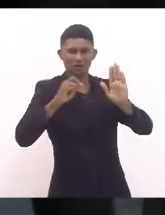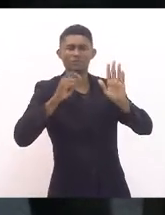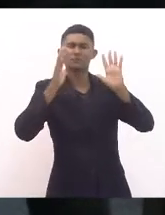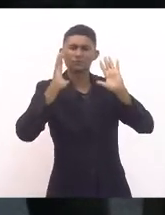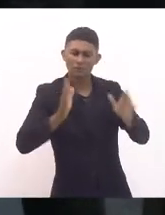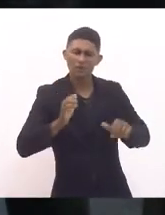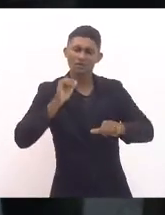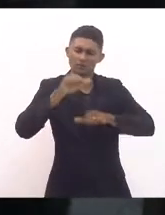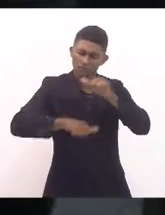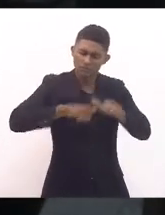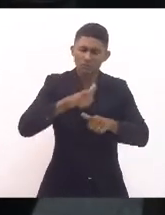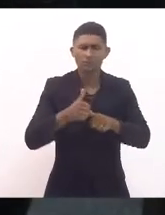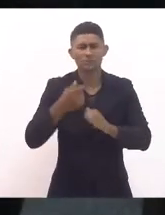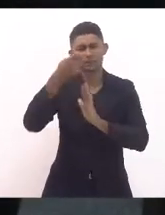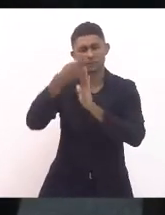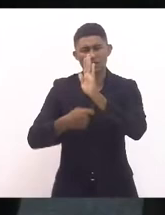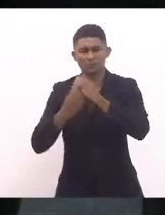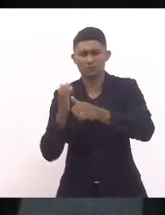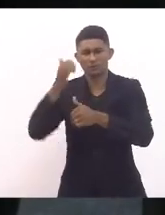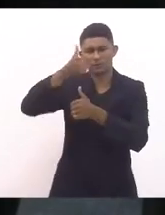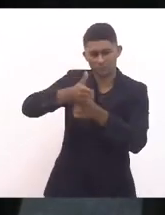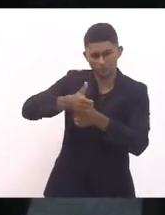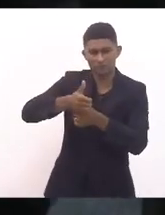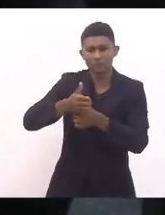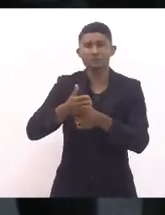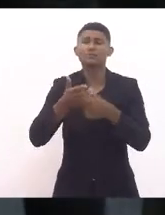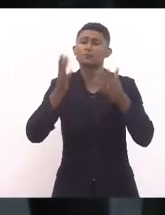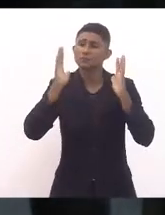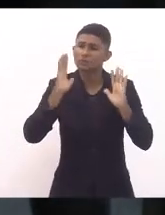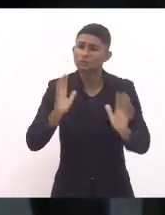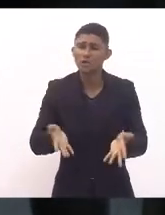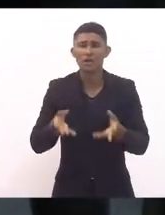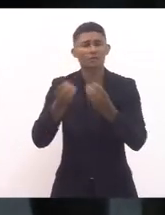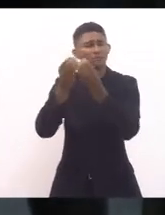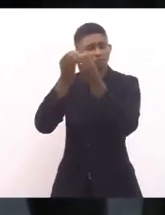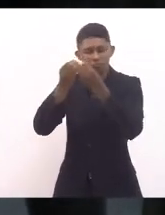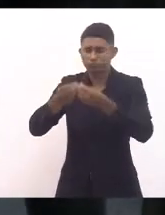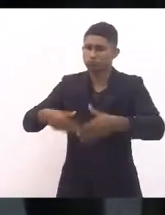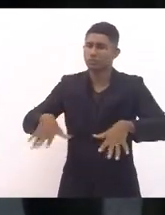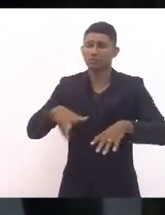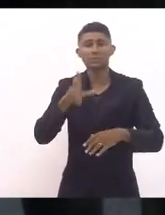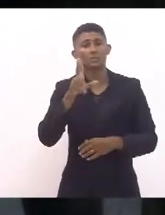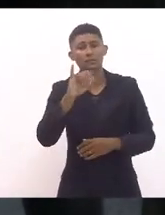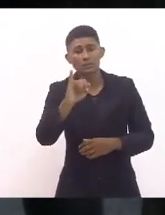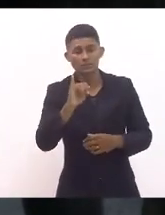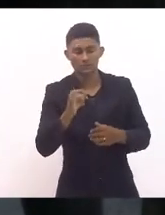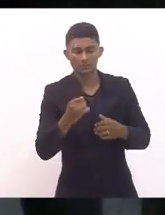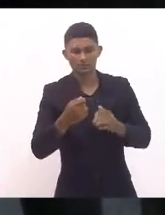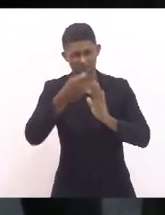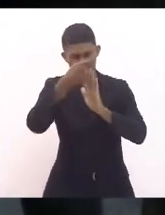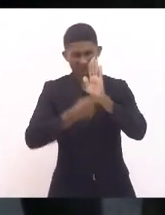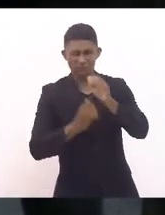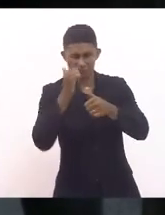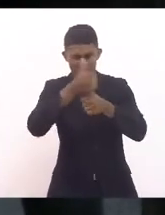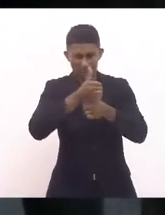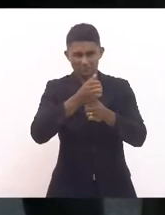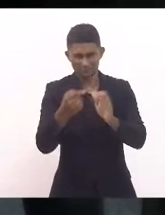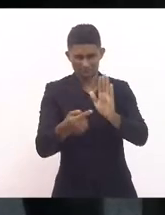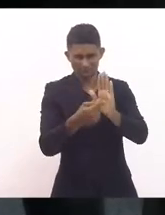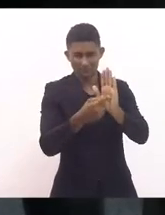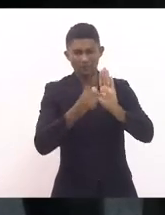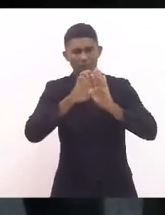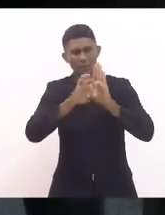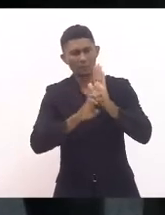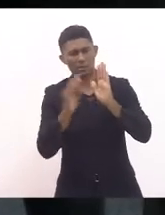pelo substitutivo, já está prejudicada na preliminar. Se for ao substitutivo, não